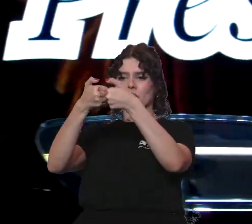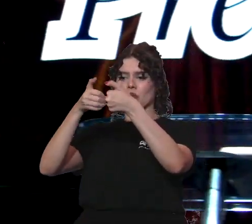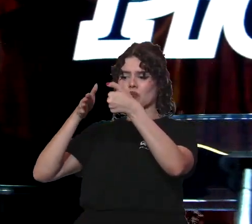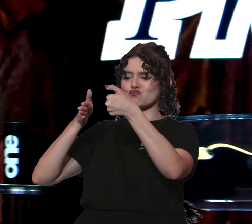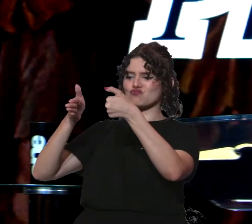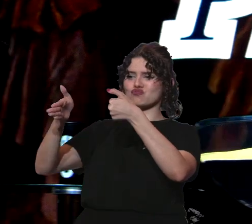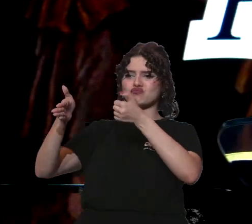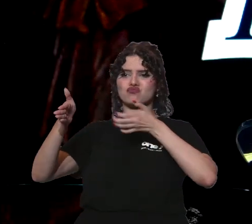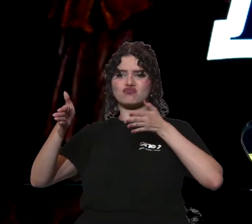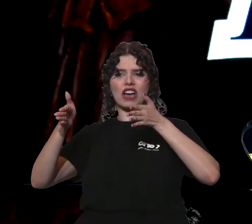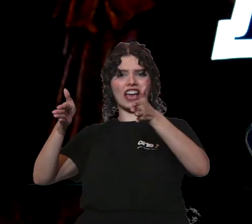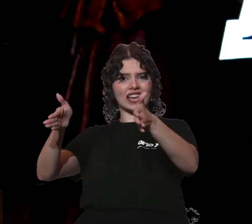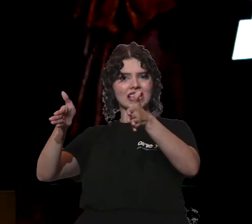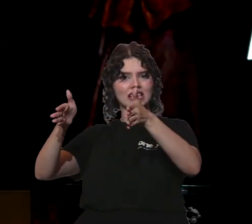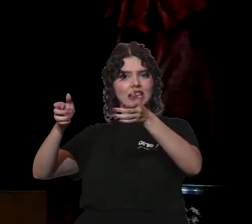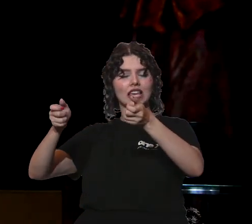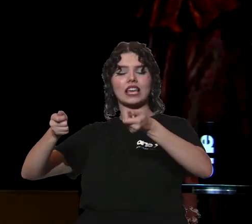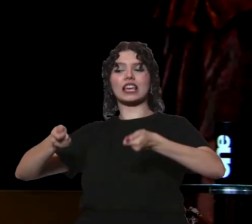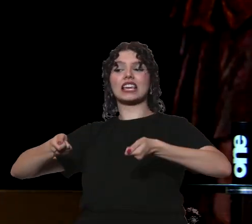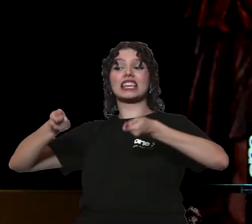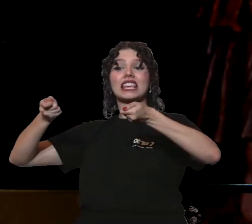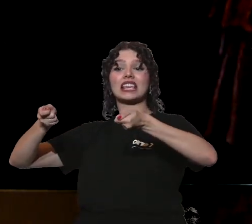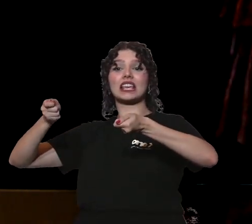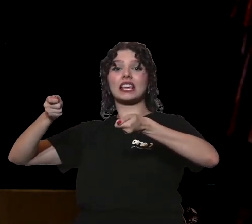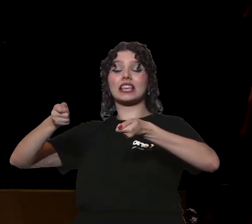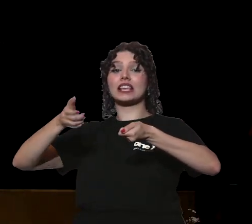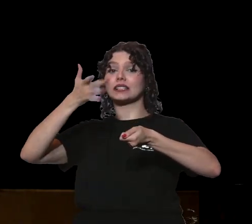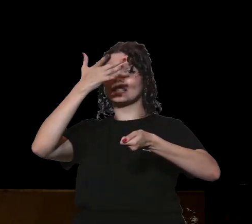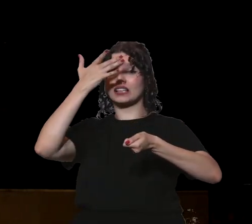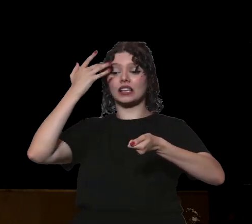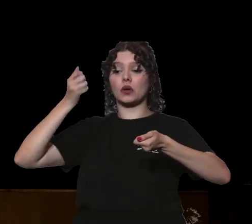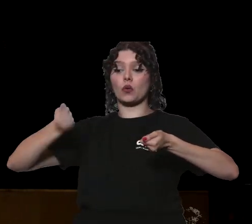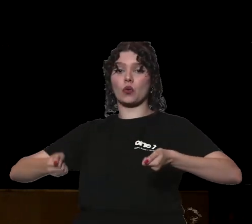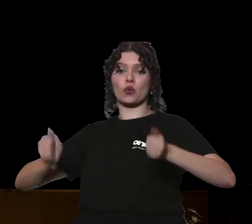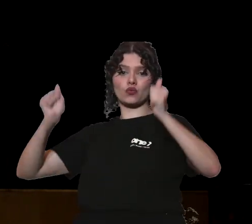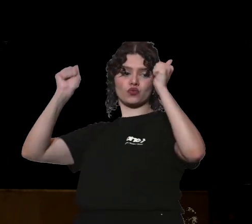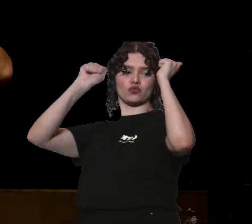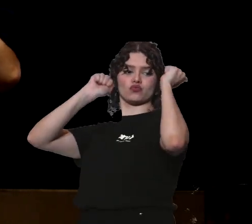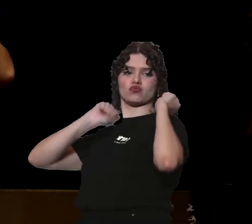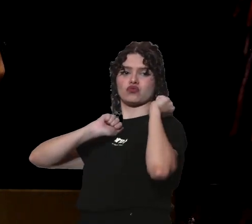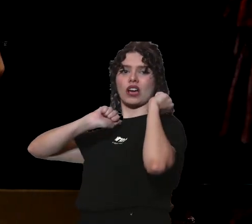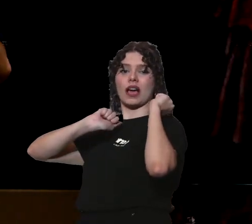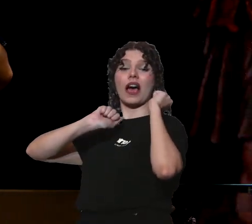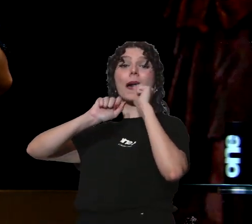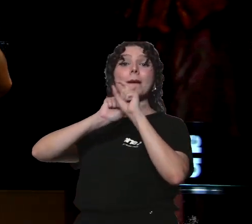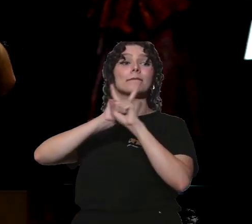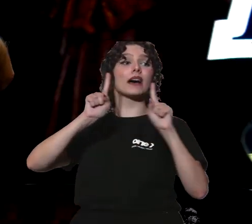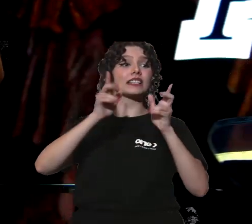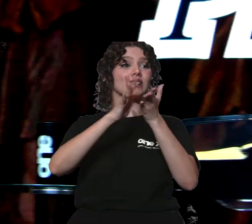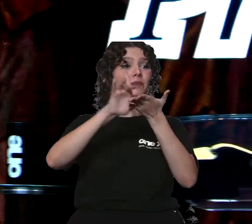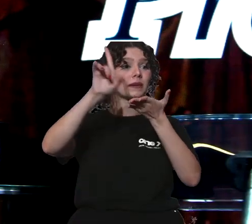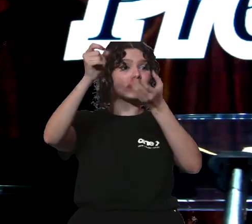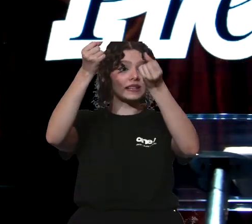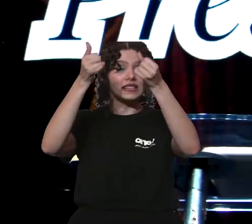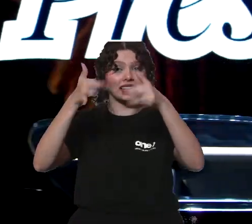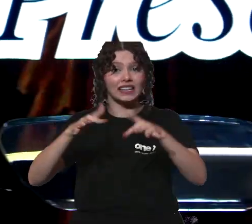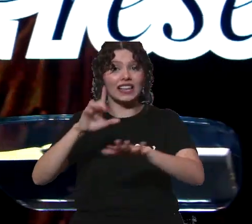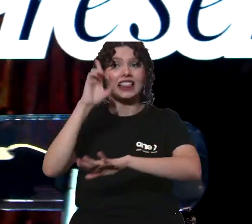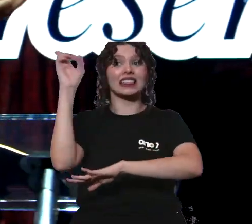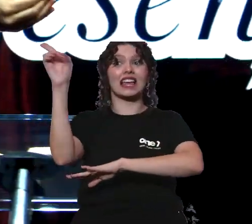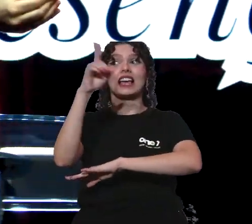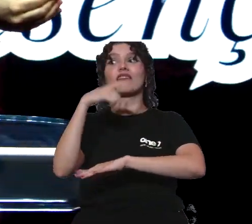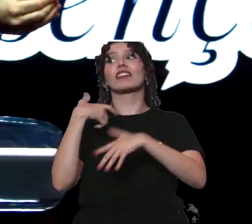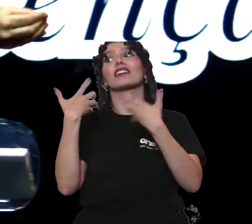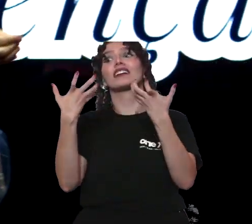varões nas argolas da arca e os levitas deviam carregar a arca nos ombros. Mas a Bíblia diz que Davi